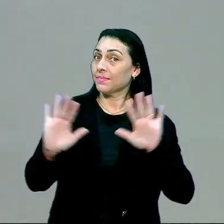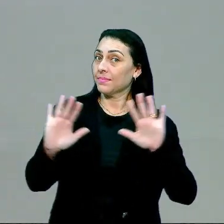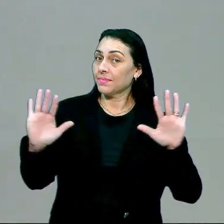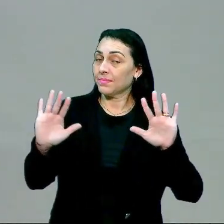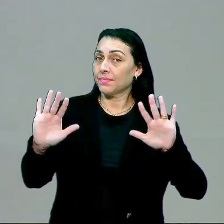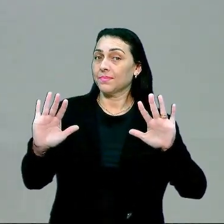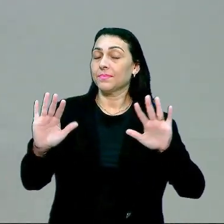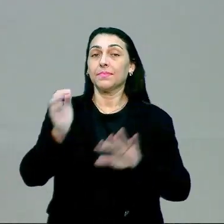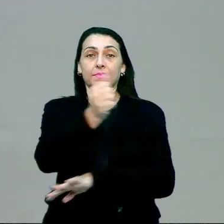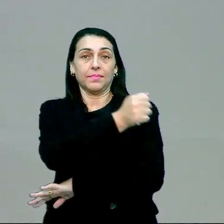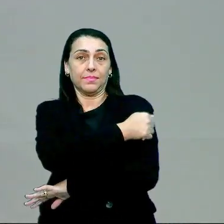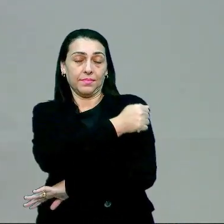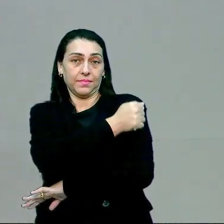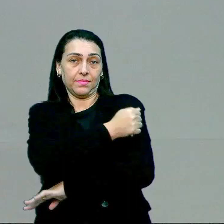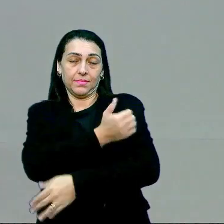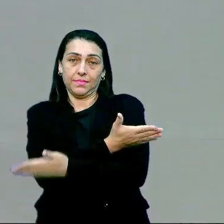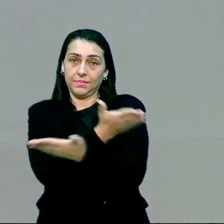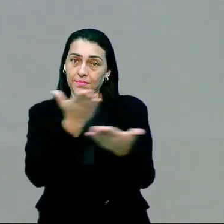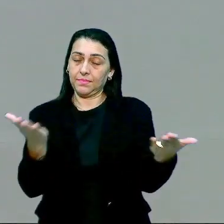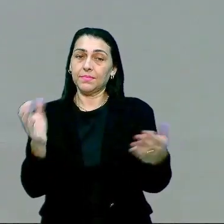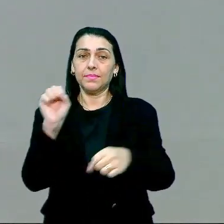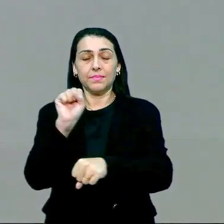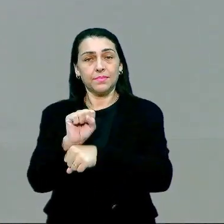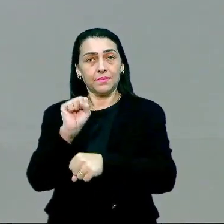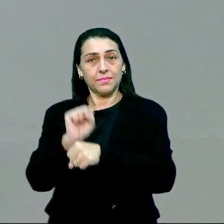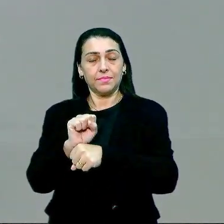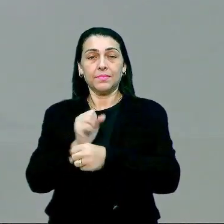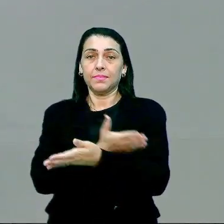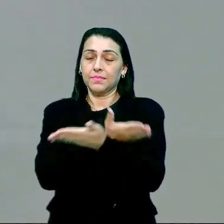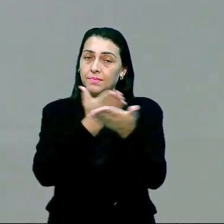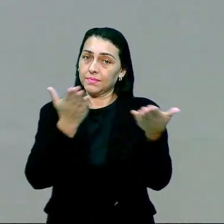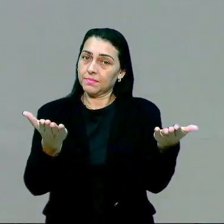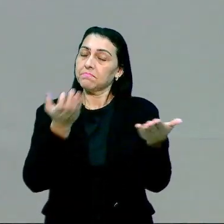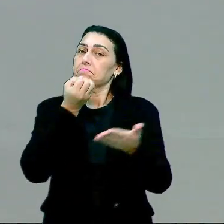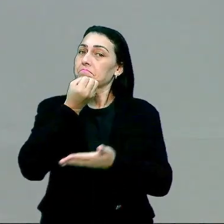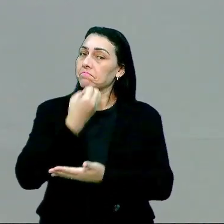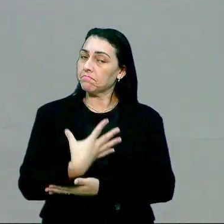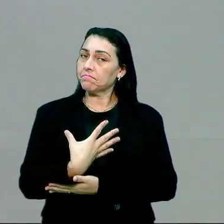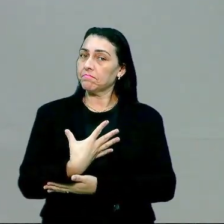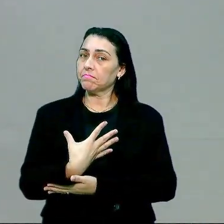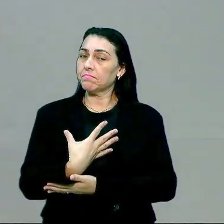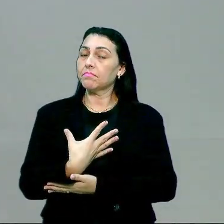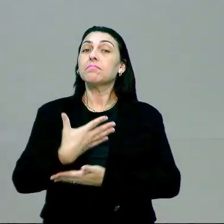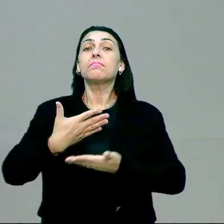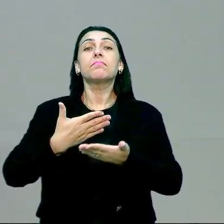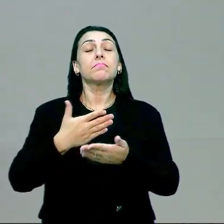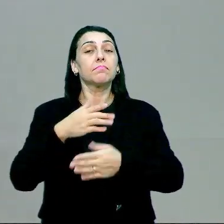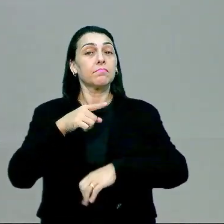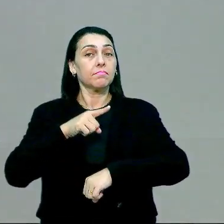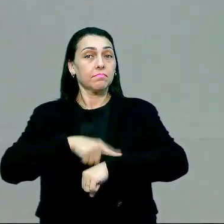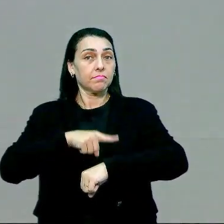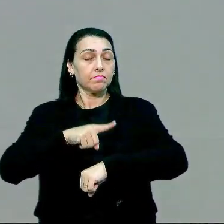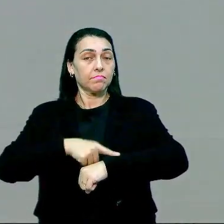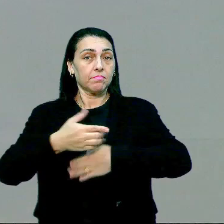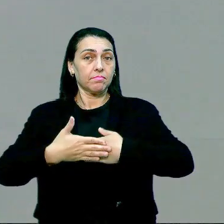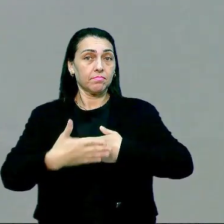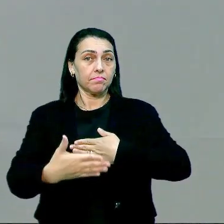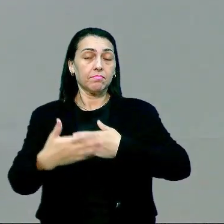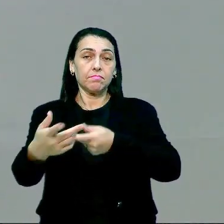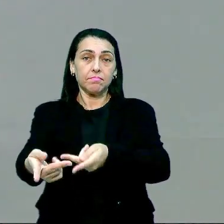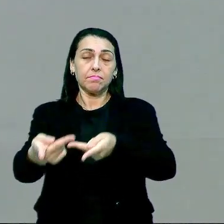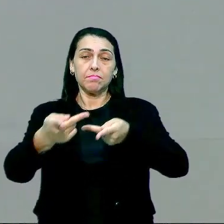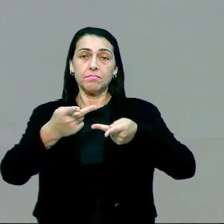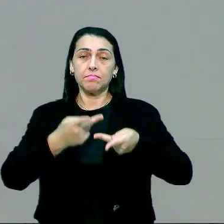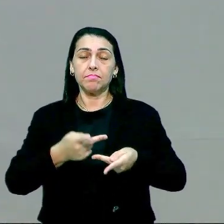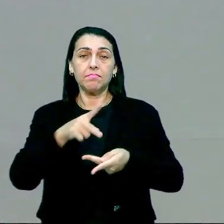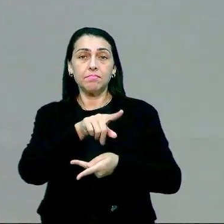Olá a todos os alunos e alunas, espero que todos vocês estejam bem. A partir deste momento, eu te